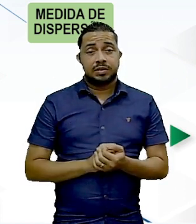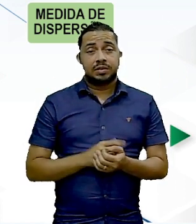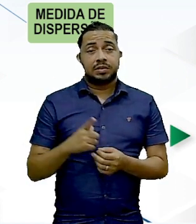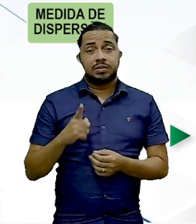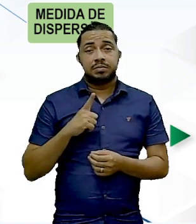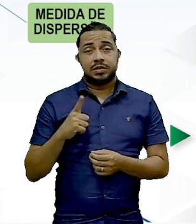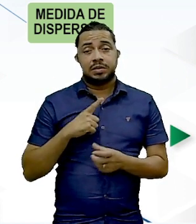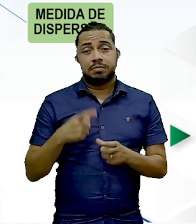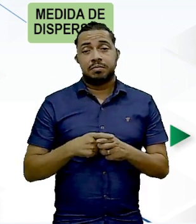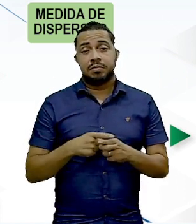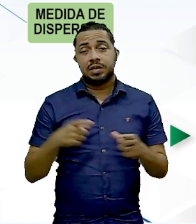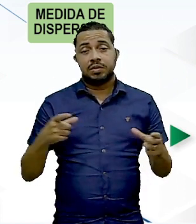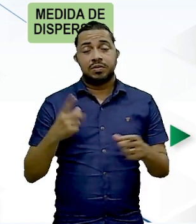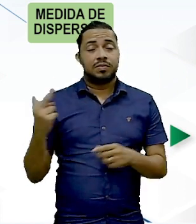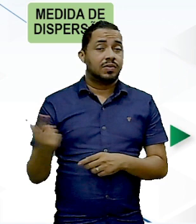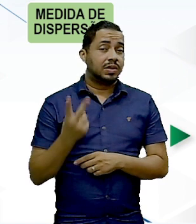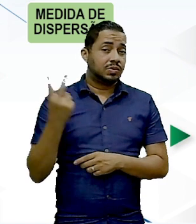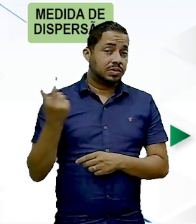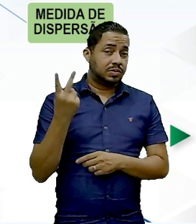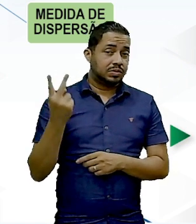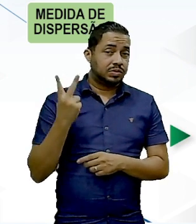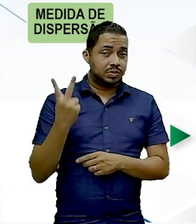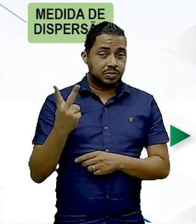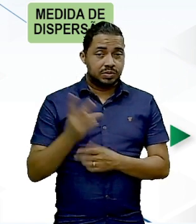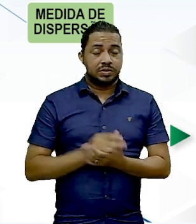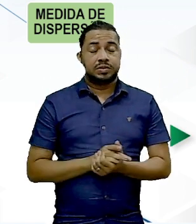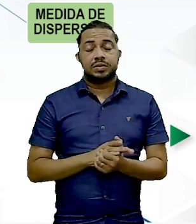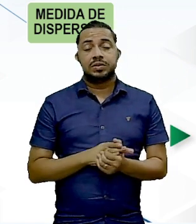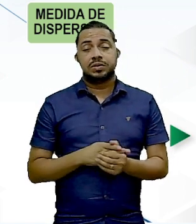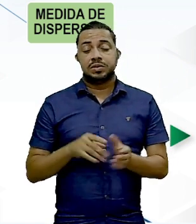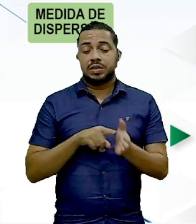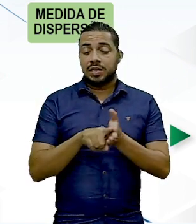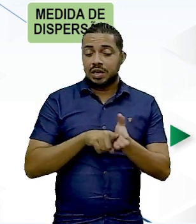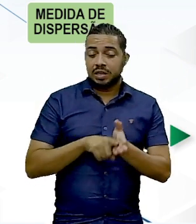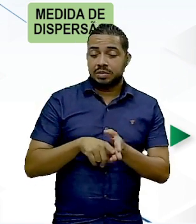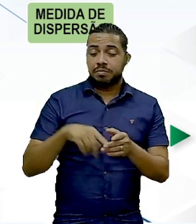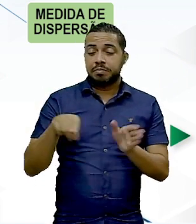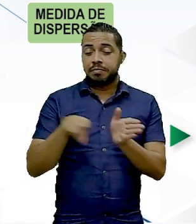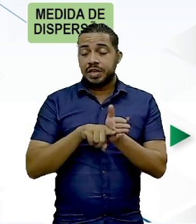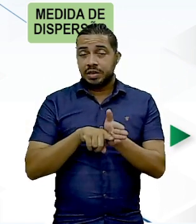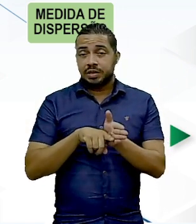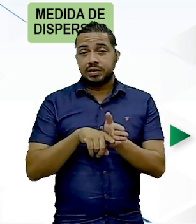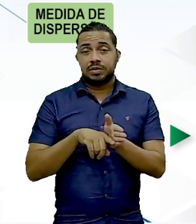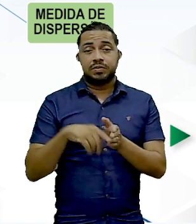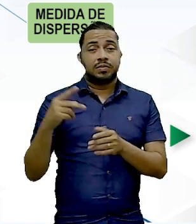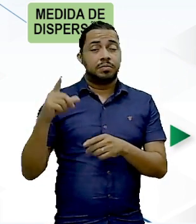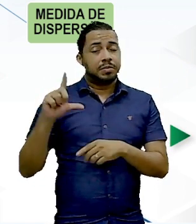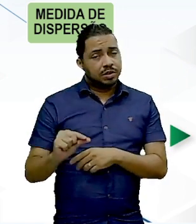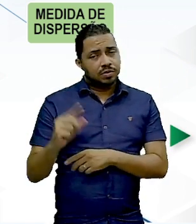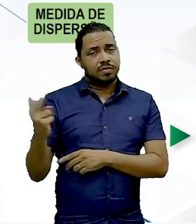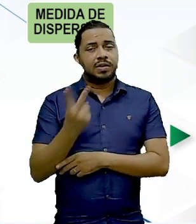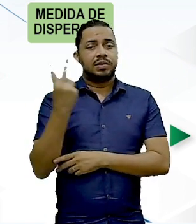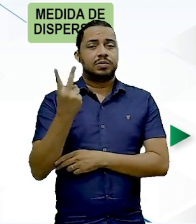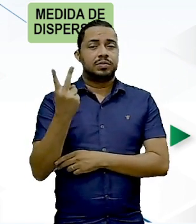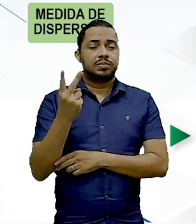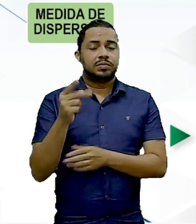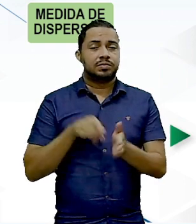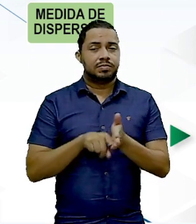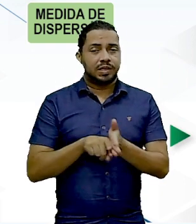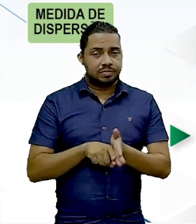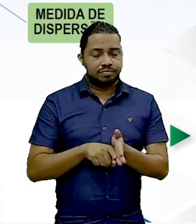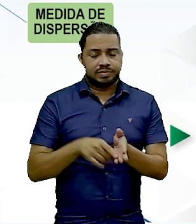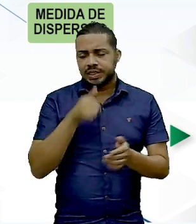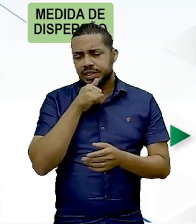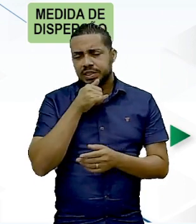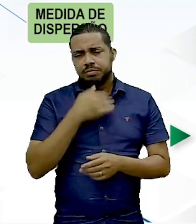pego o maior valor dos dados menos o menor valor dos dados. Por exemplo, na minha turma